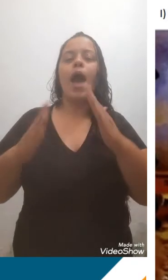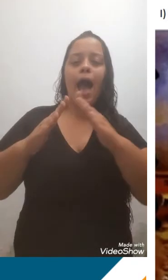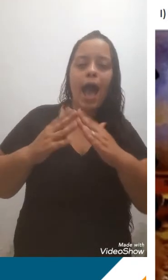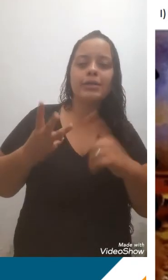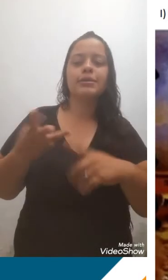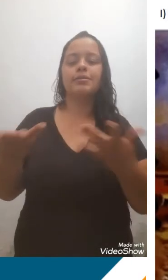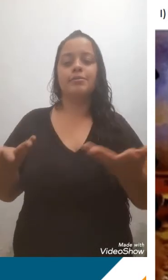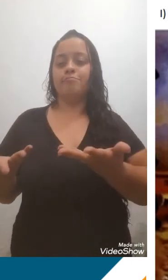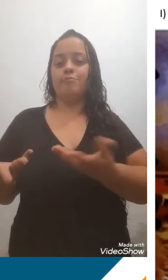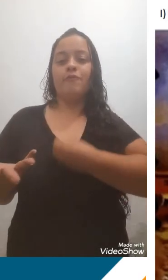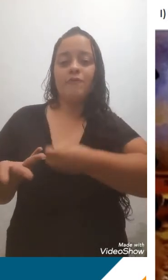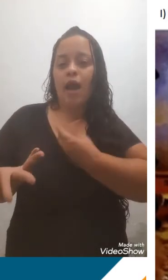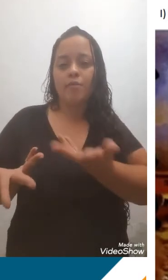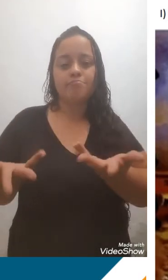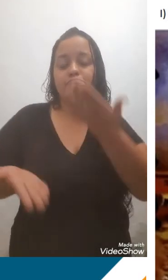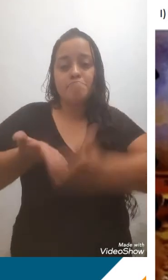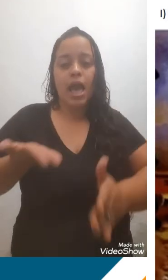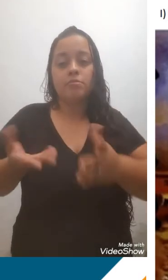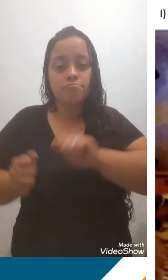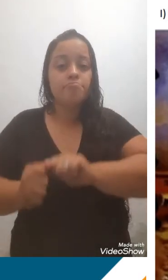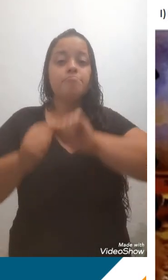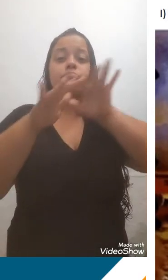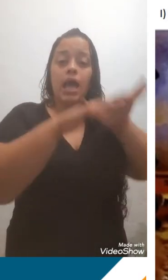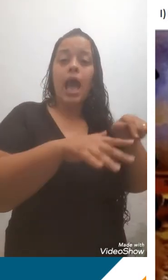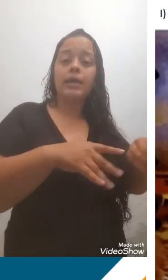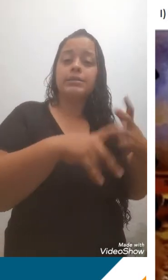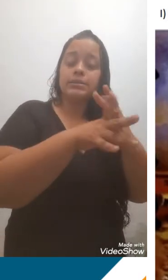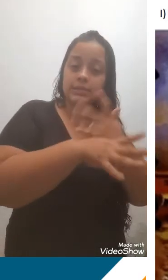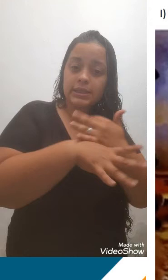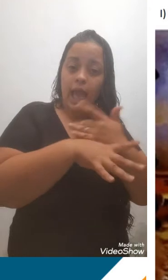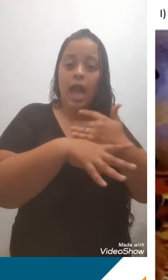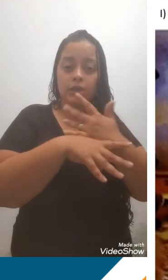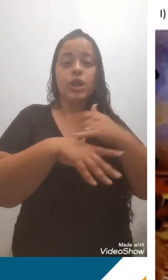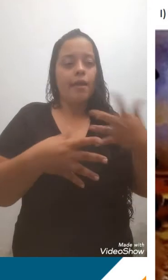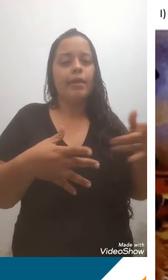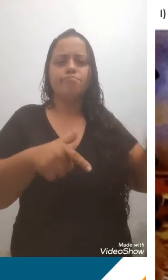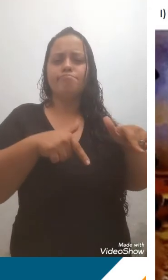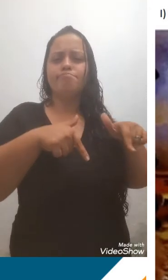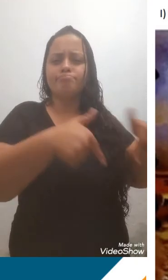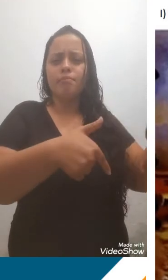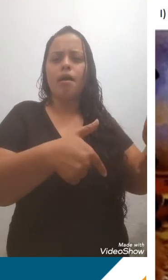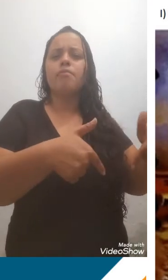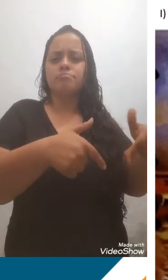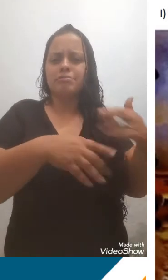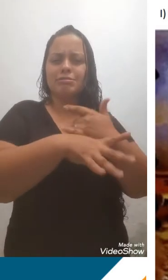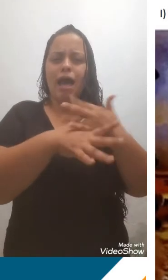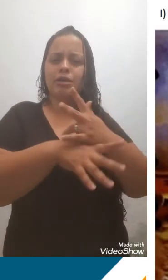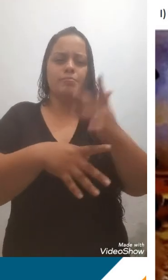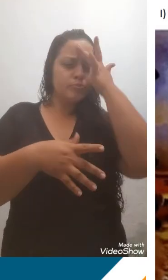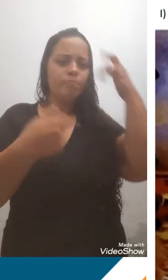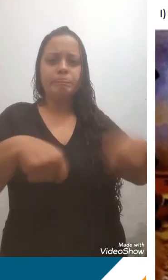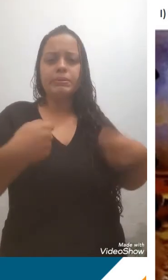e eles migram para a cidade e eles acabam formando e engrossando essa mão de obra nas grandes cidades e